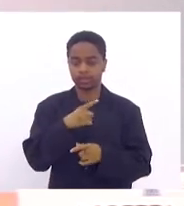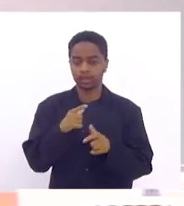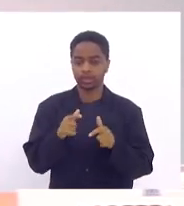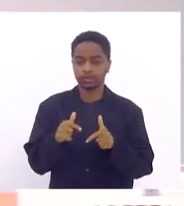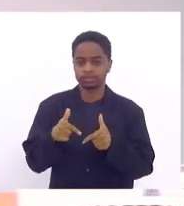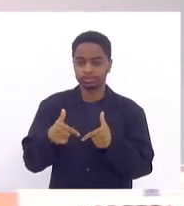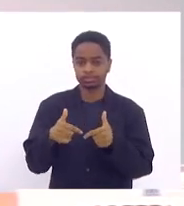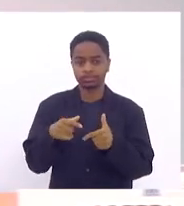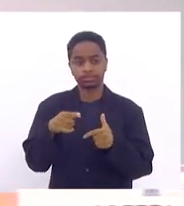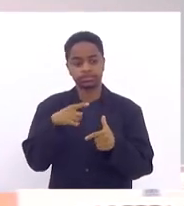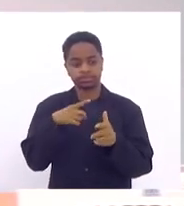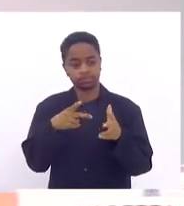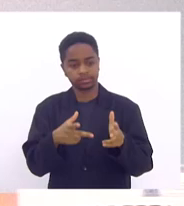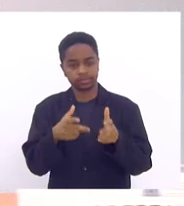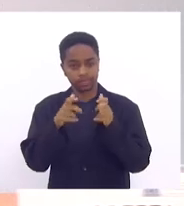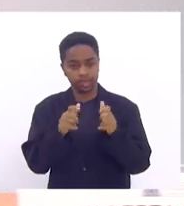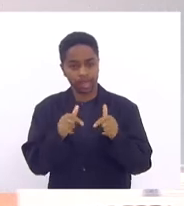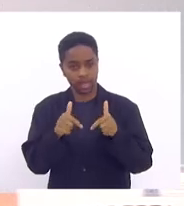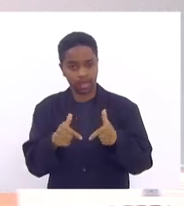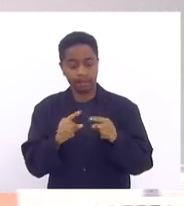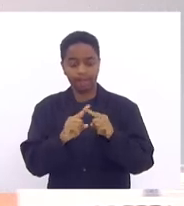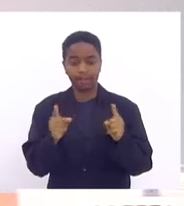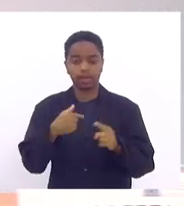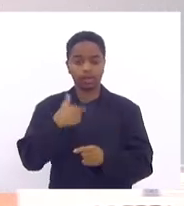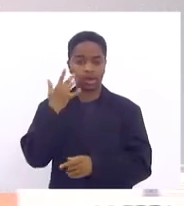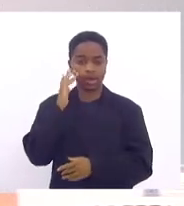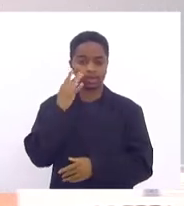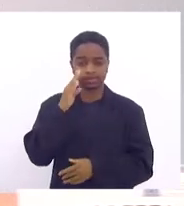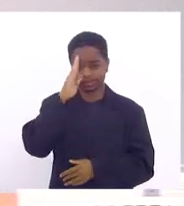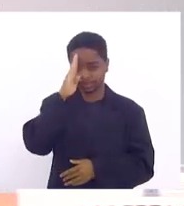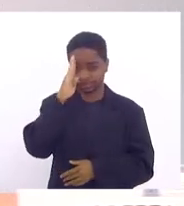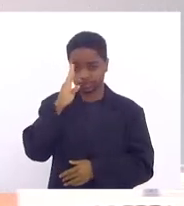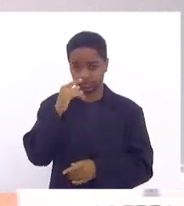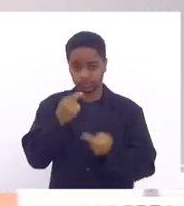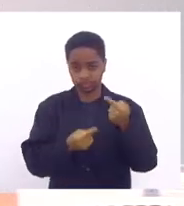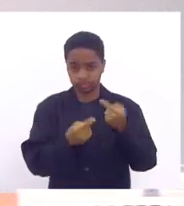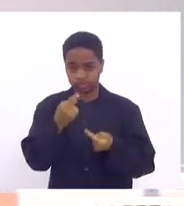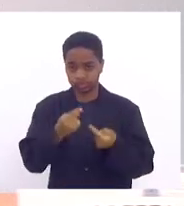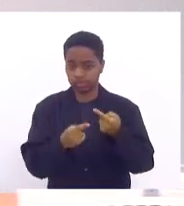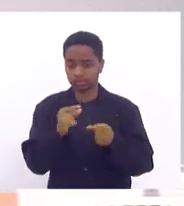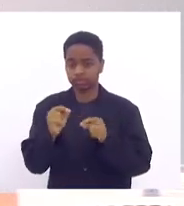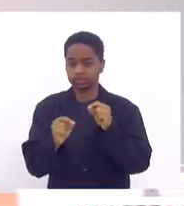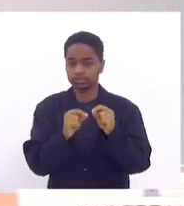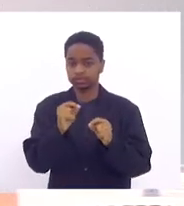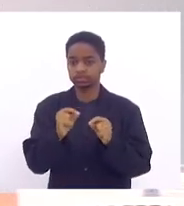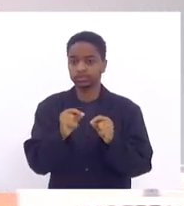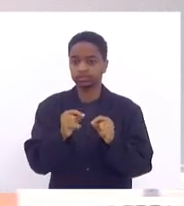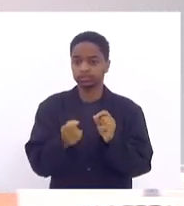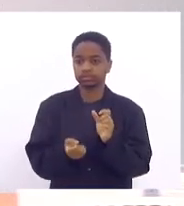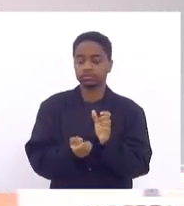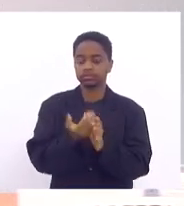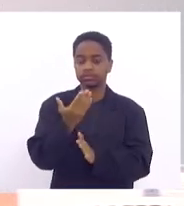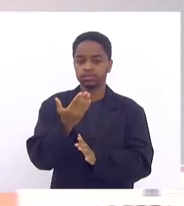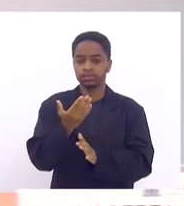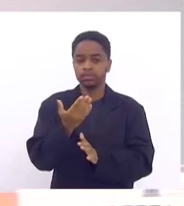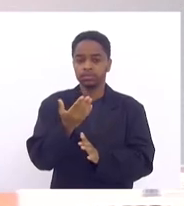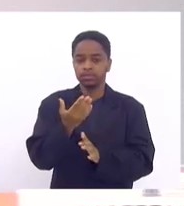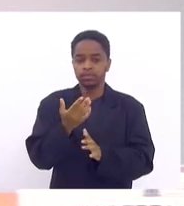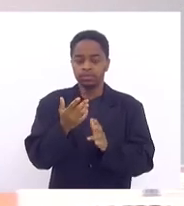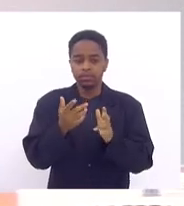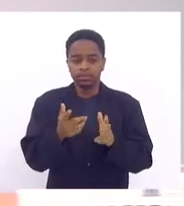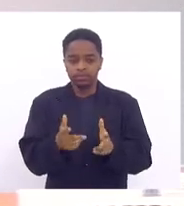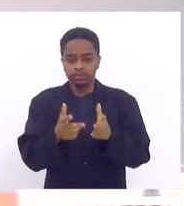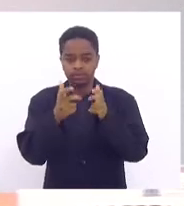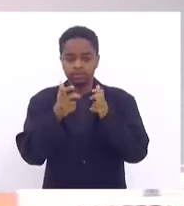reconhecimento mas eu acho que é aí que tá o ponto nodal dessa discussão de se estabelecer um reconhecimento firme e